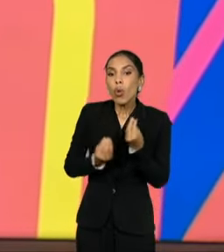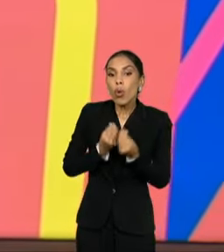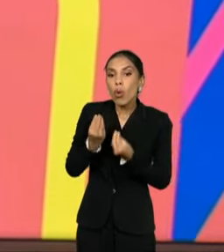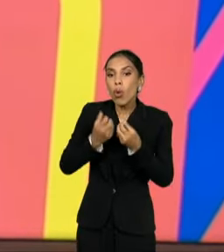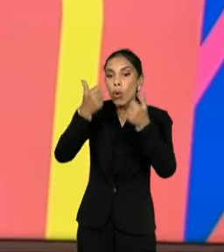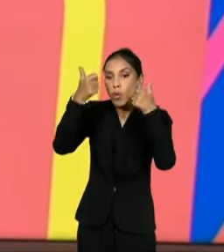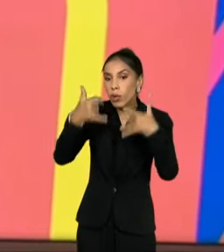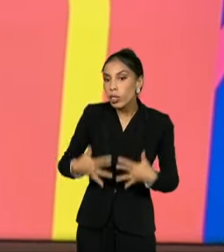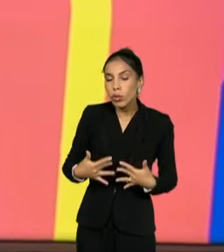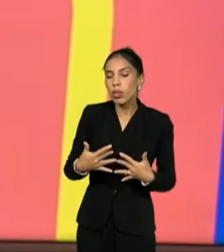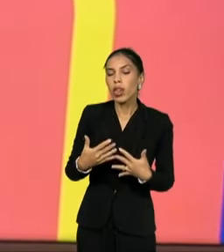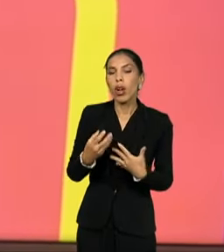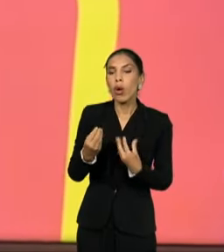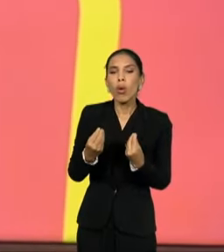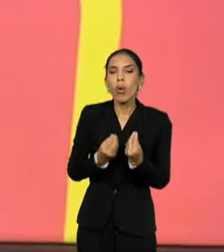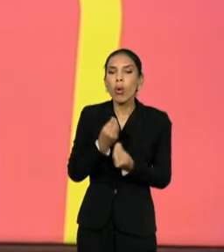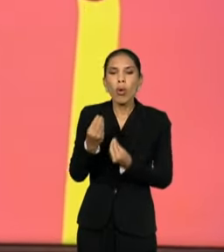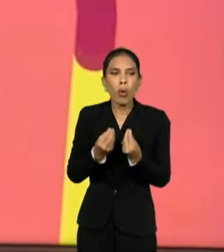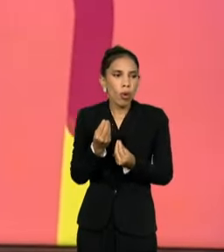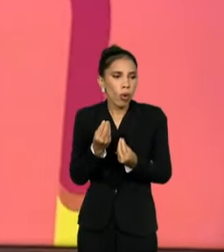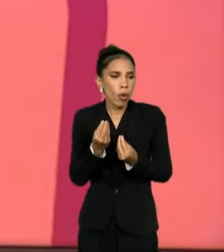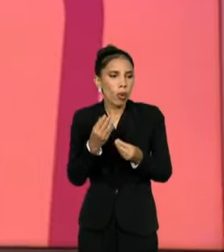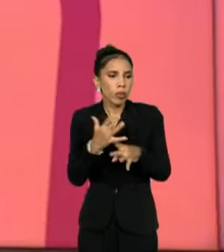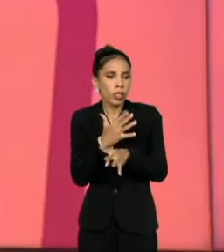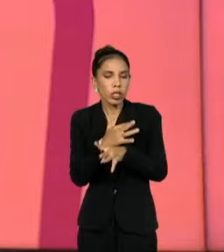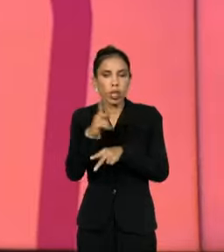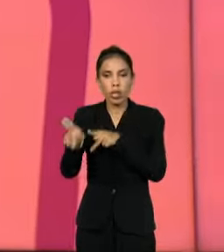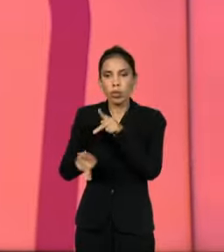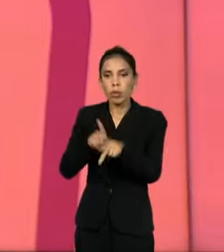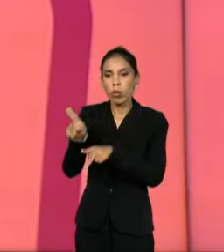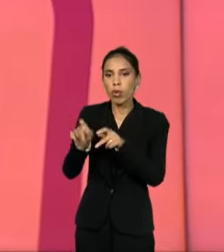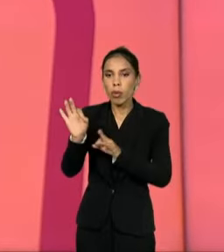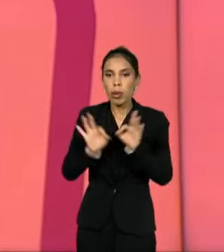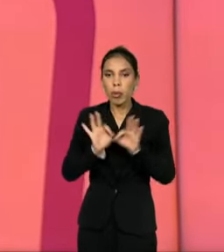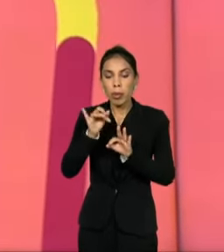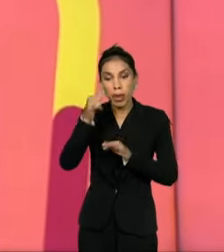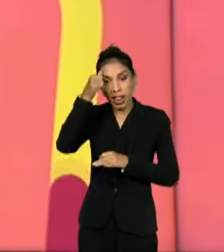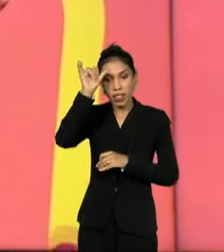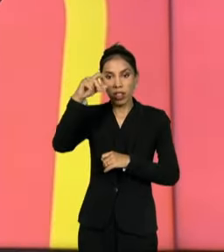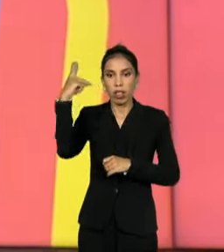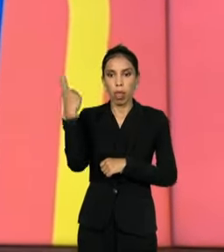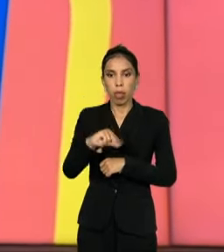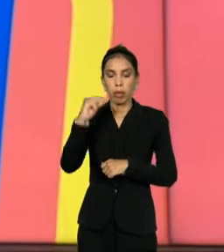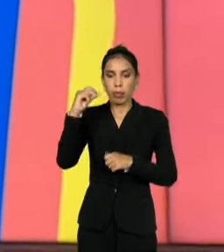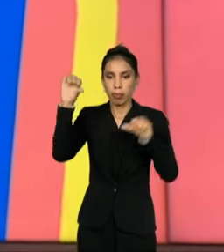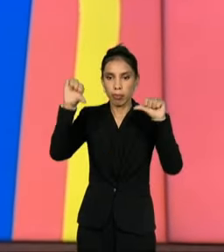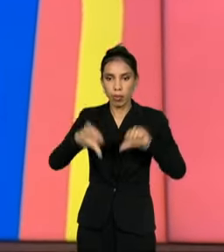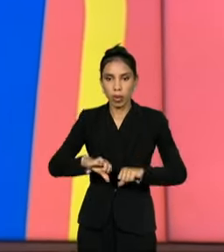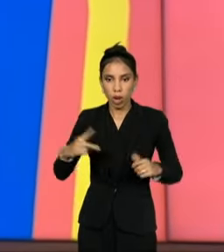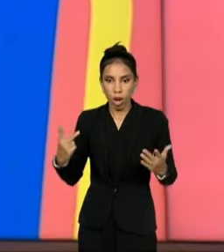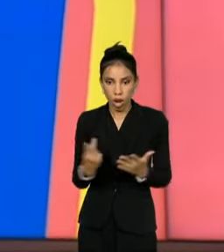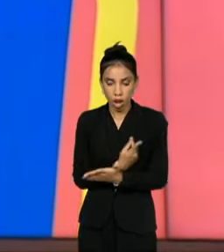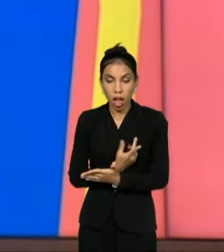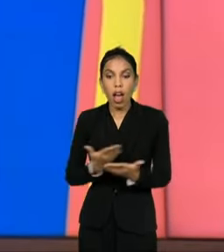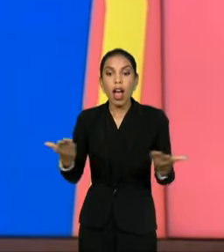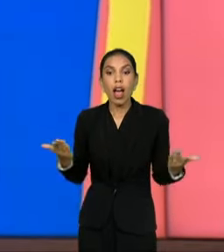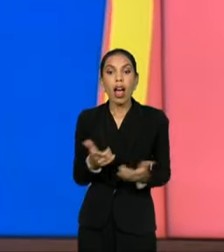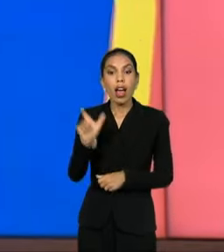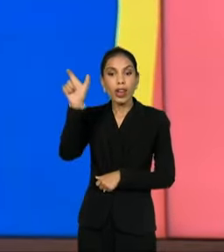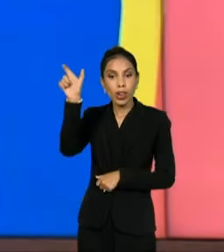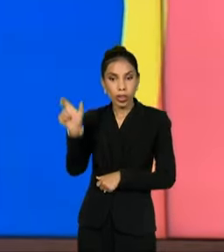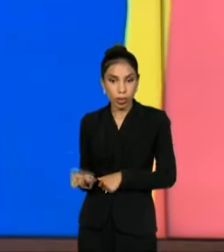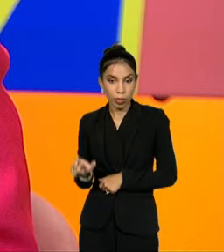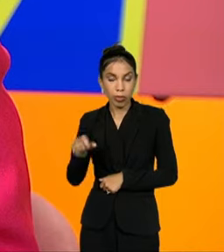autoridades e a população devem se preparar para evitar o pior nessas tempestades. E fechando a nossa bancada, o nosso querido